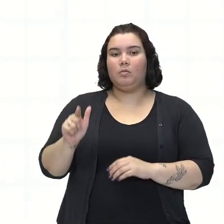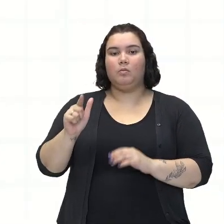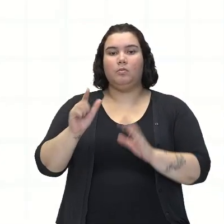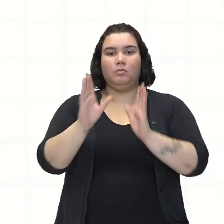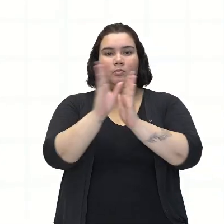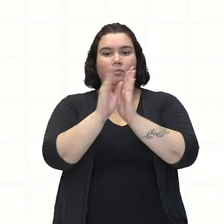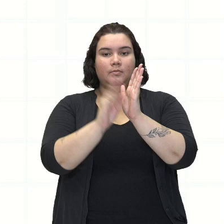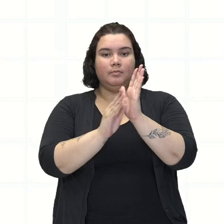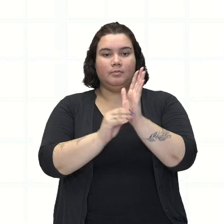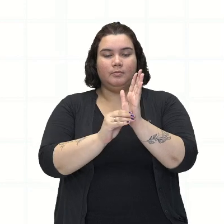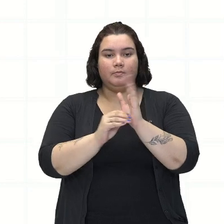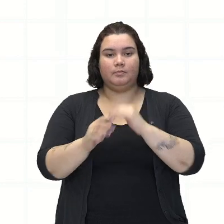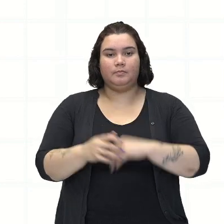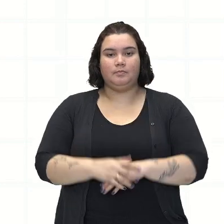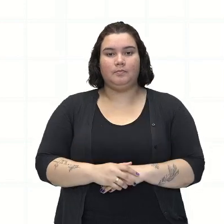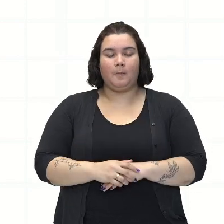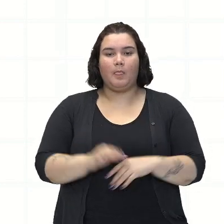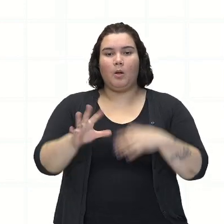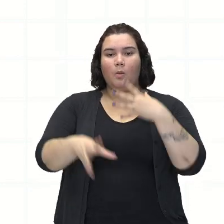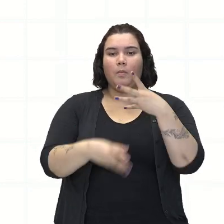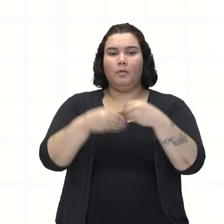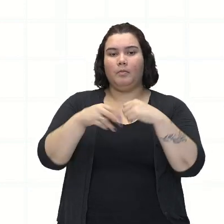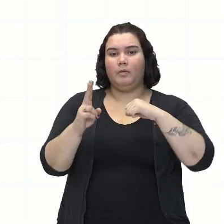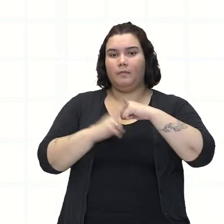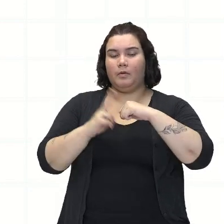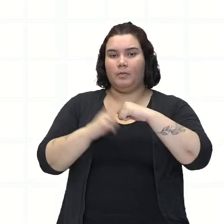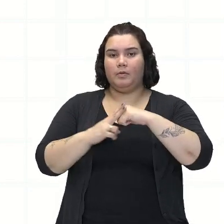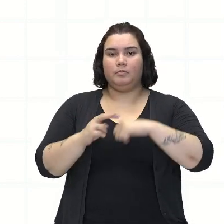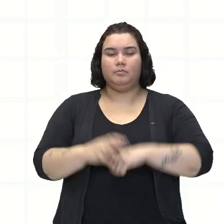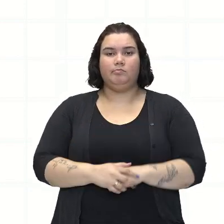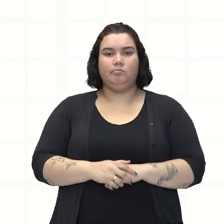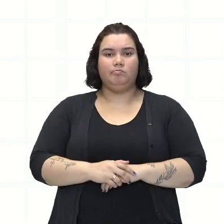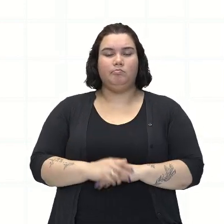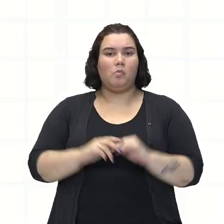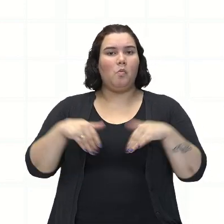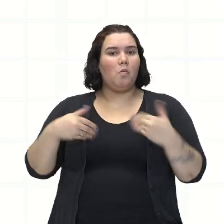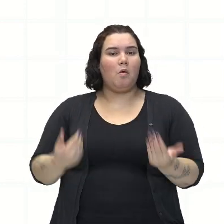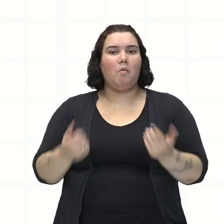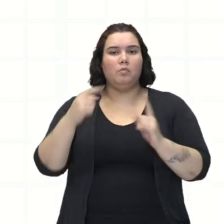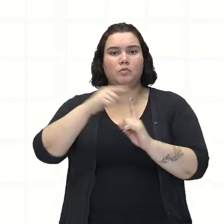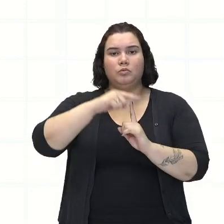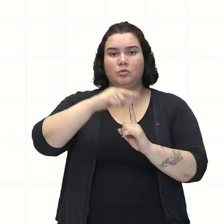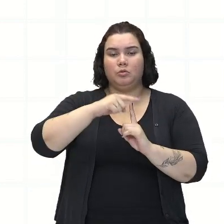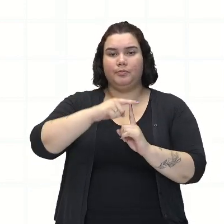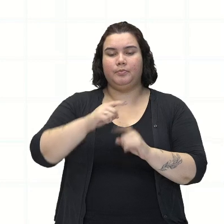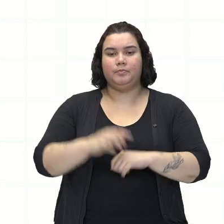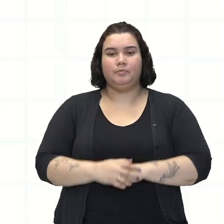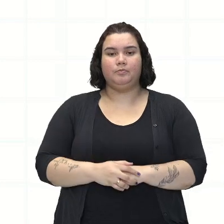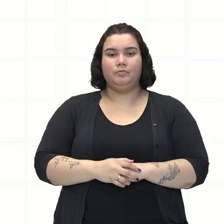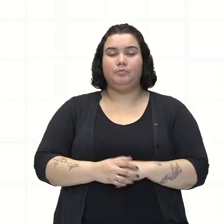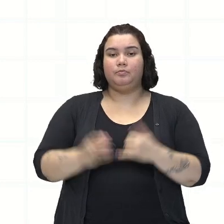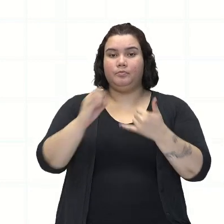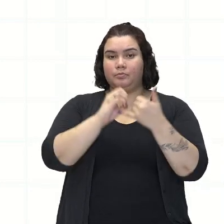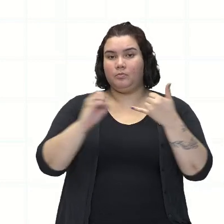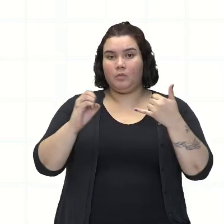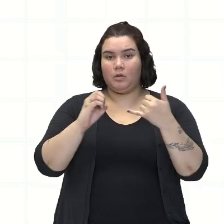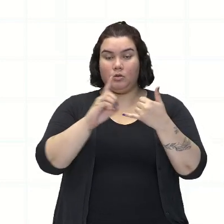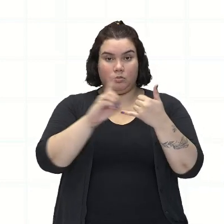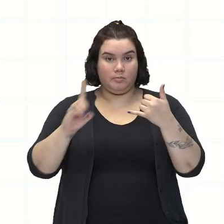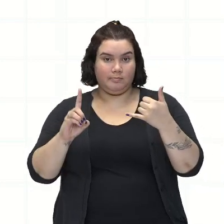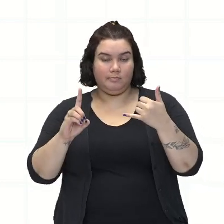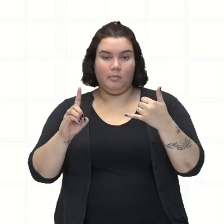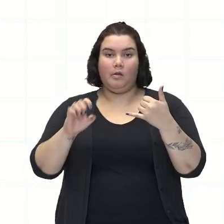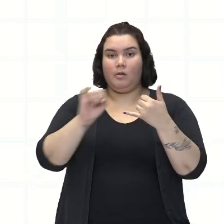aí. Complementos verbais. Quem são esses complementos verbais? Objeto direto e